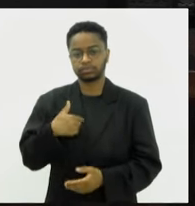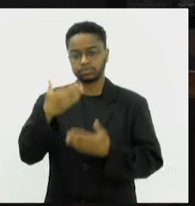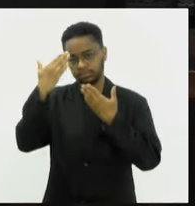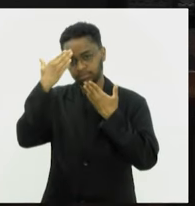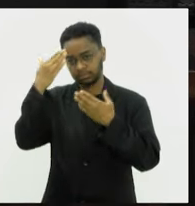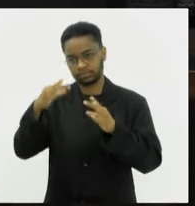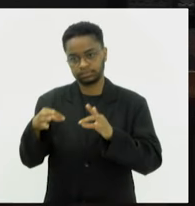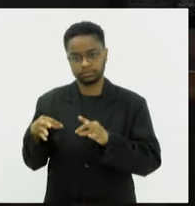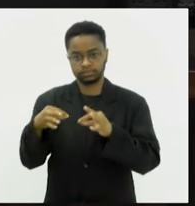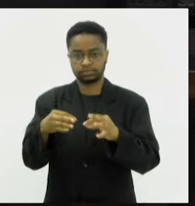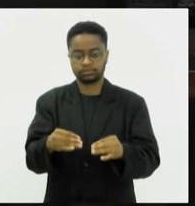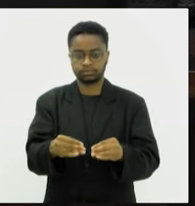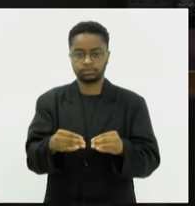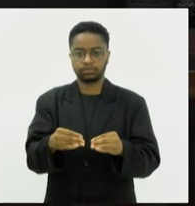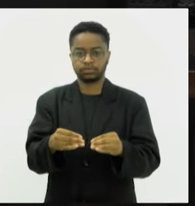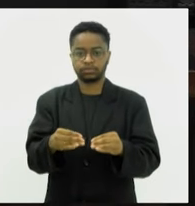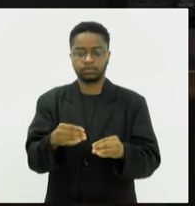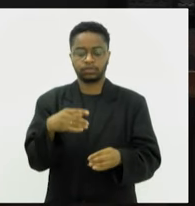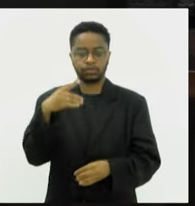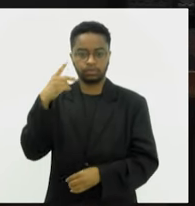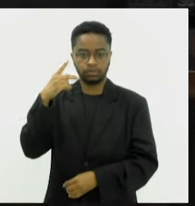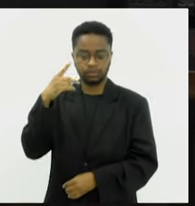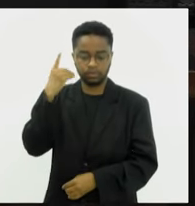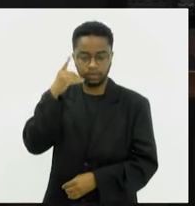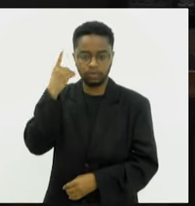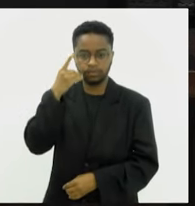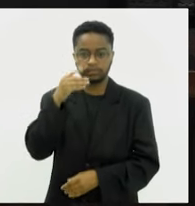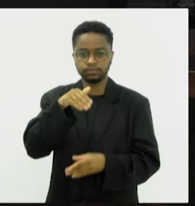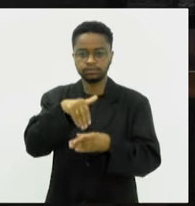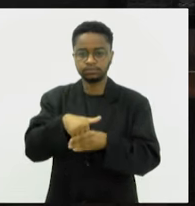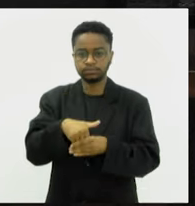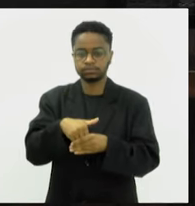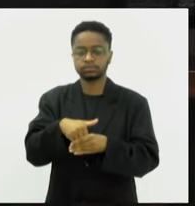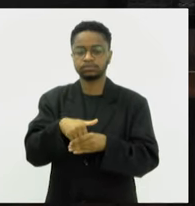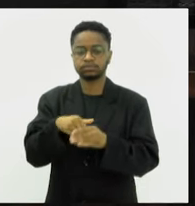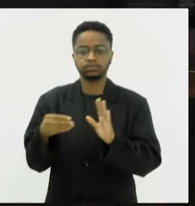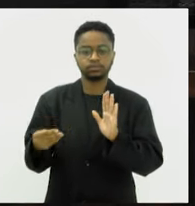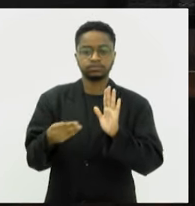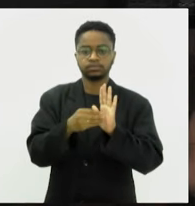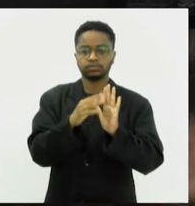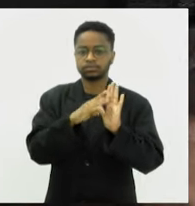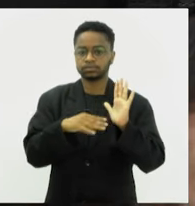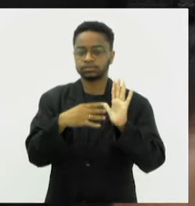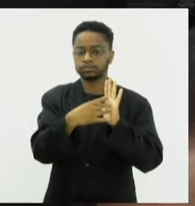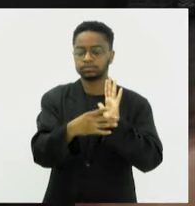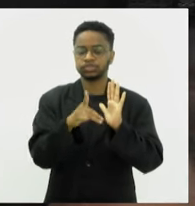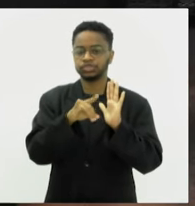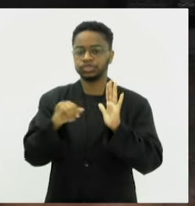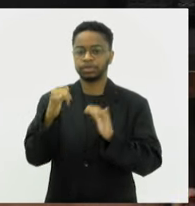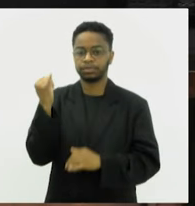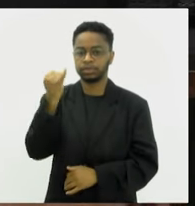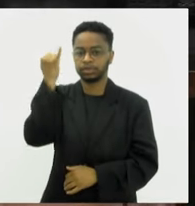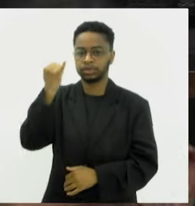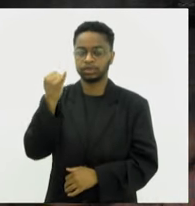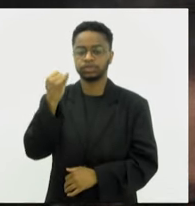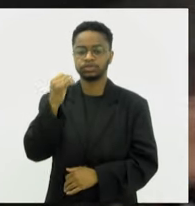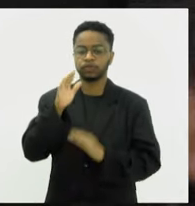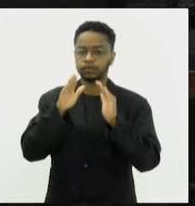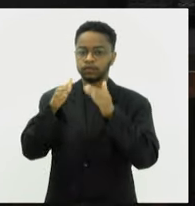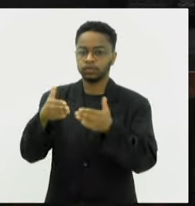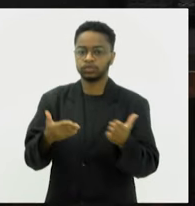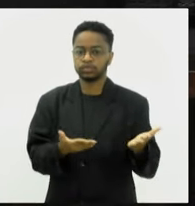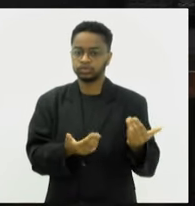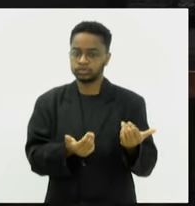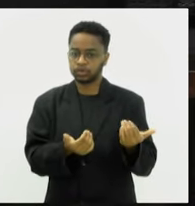agradecendo a todos os nossos pares pela votação da inclusão desse dia tão importante para a juventude,